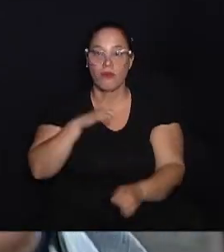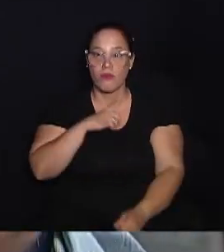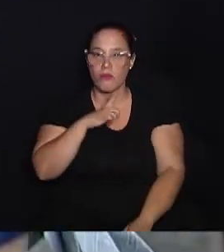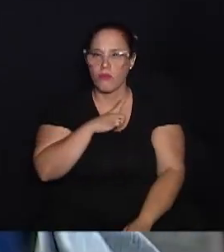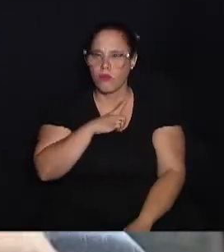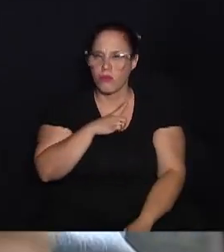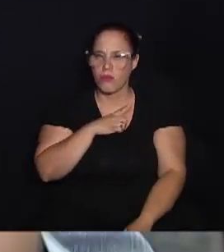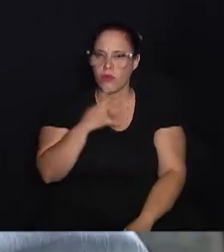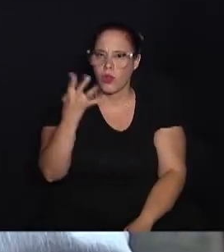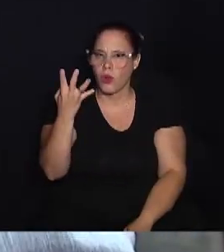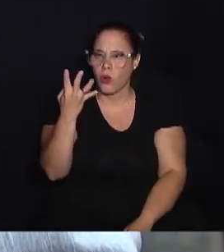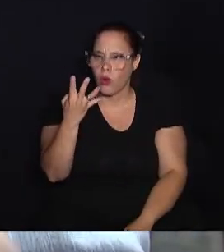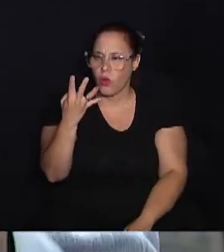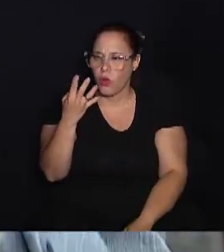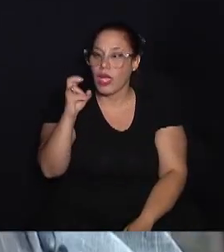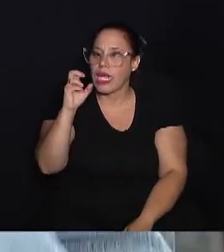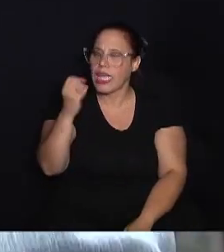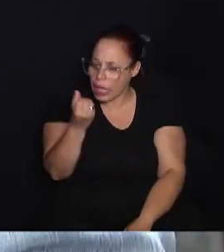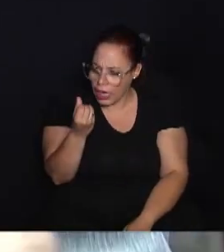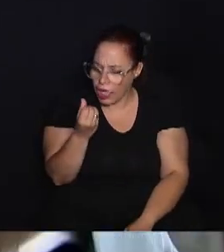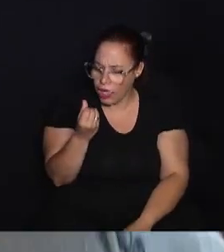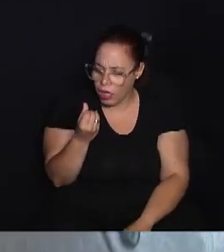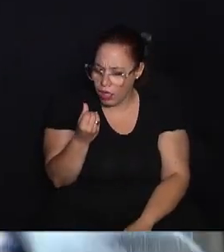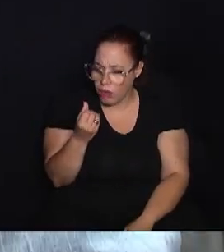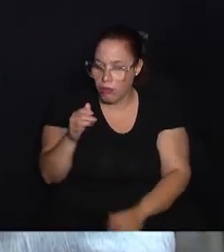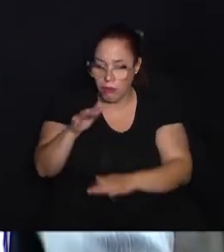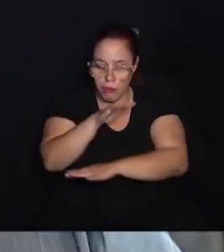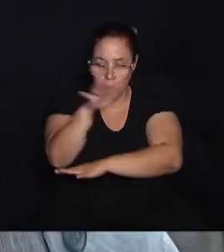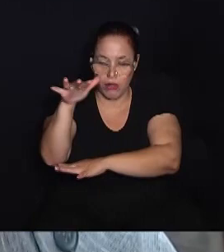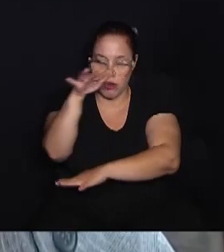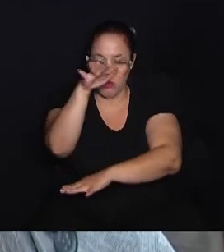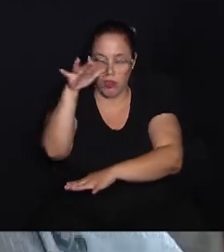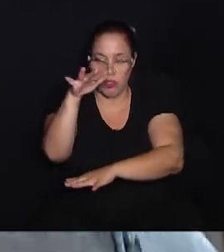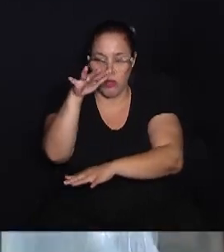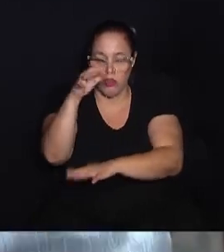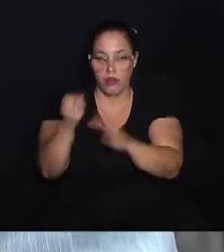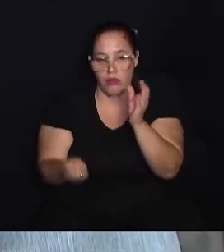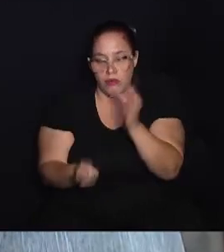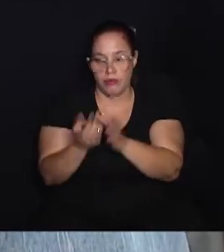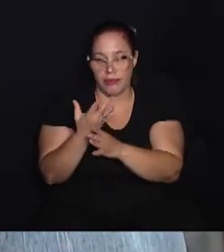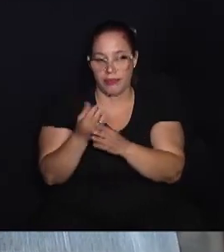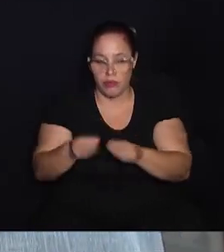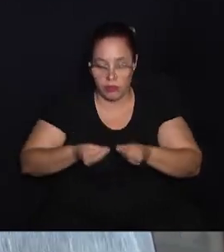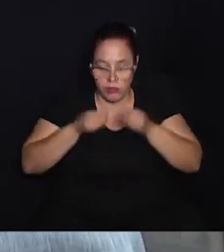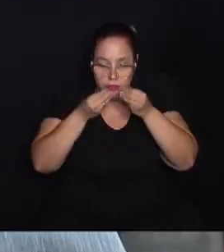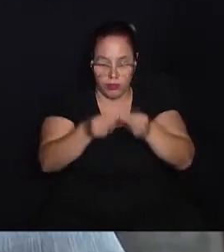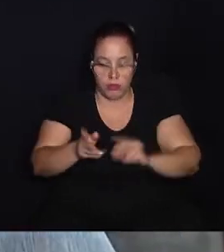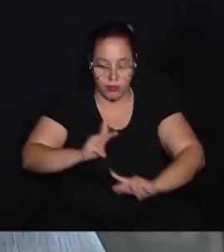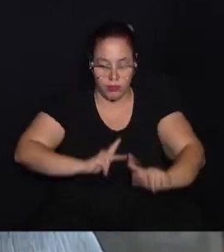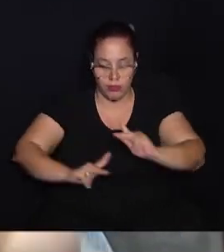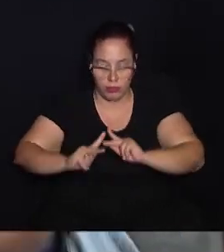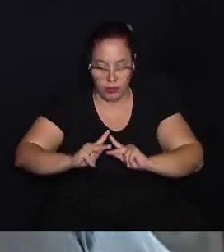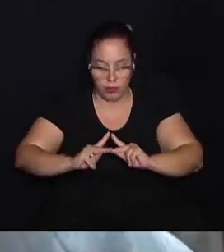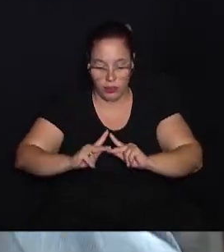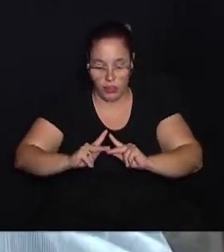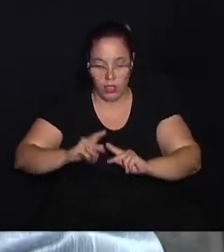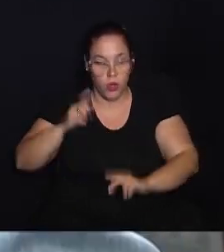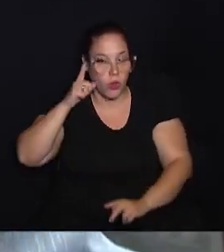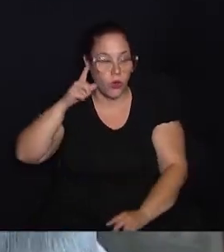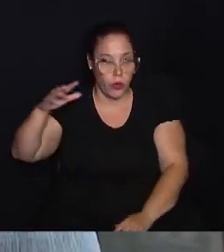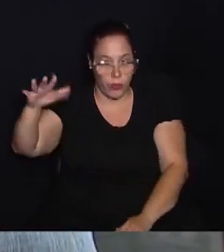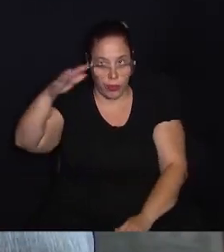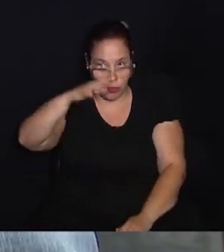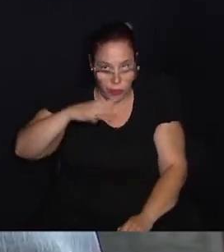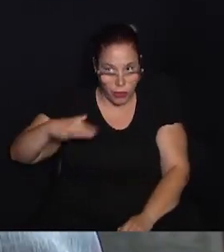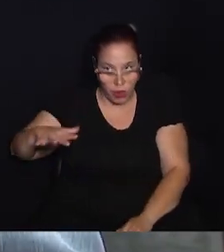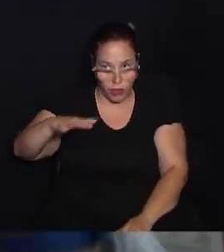e felizmente hoje nós já temos quatro cinco seis já Parc comes que já estão eh entregues a